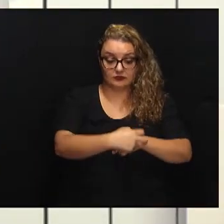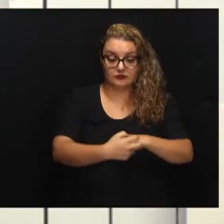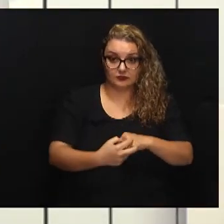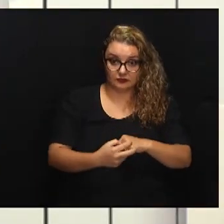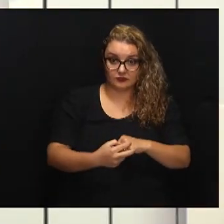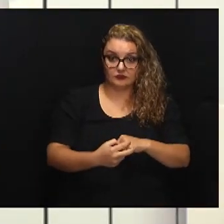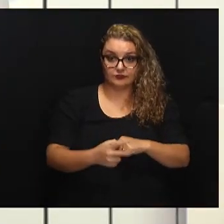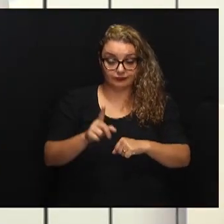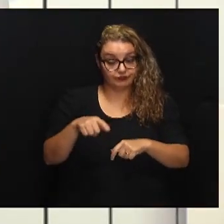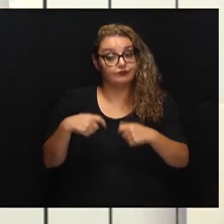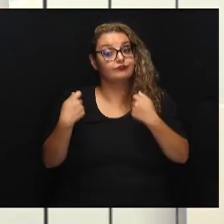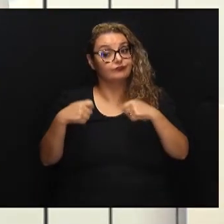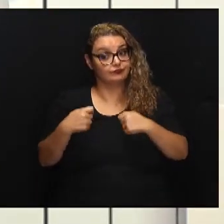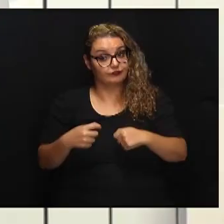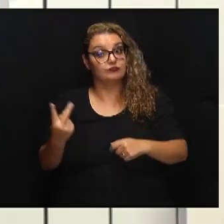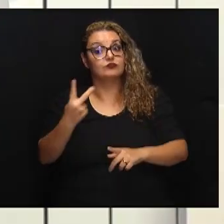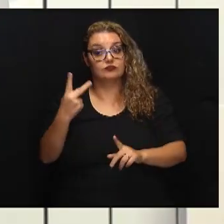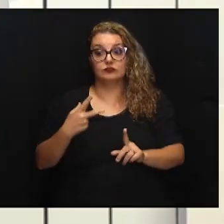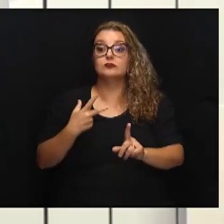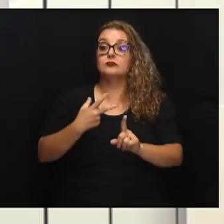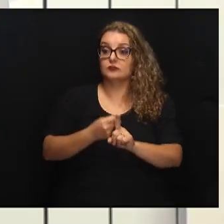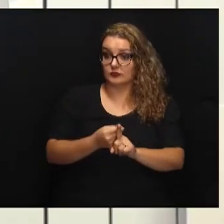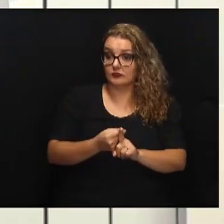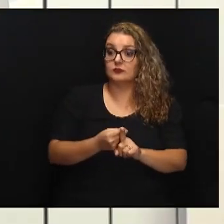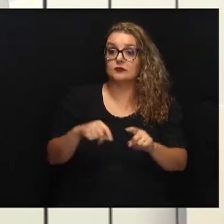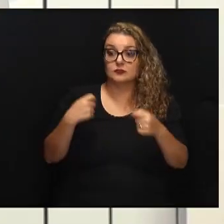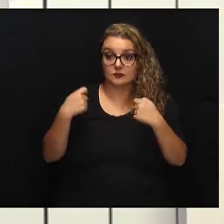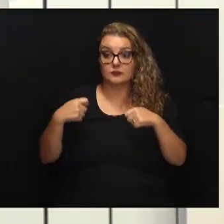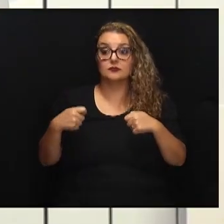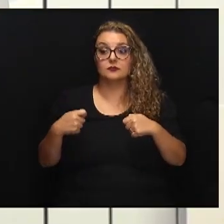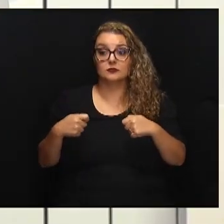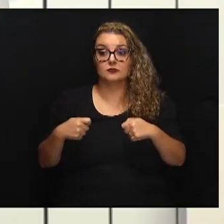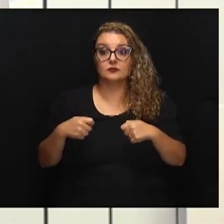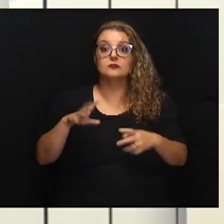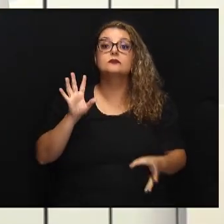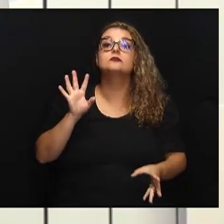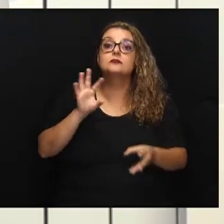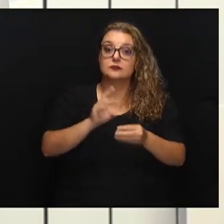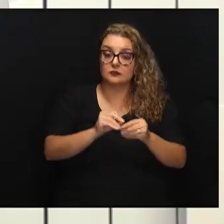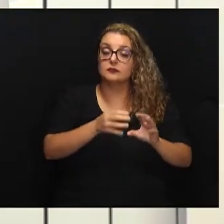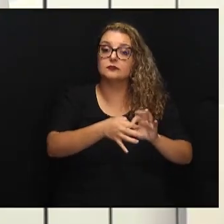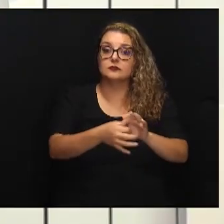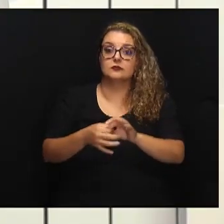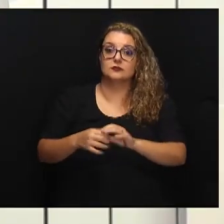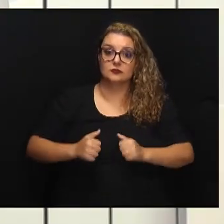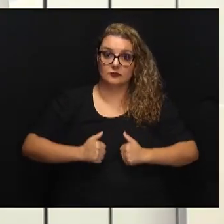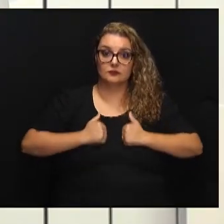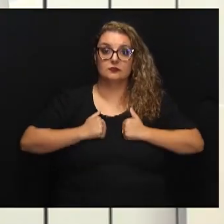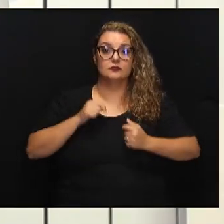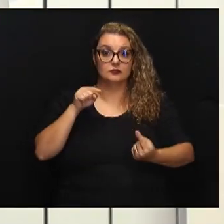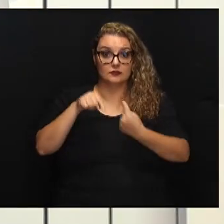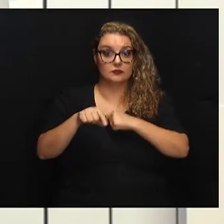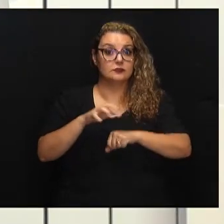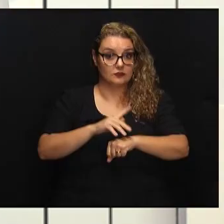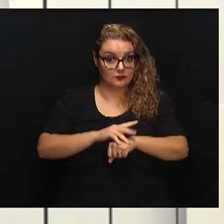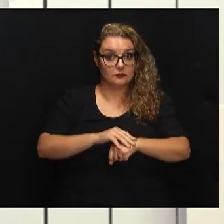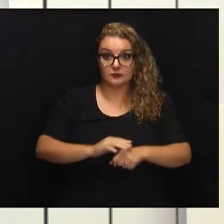que é necessário receber a segunda dose para concluir o ciclo de imunização contra a